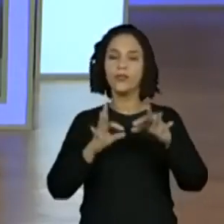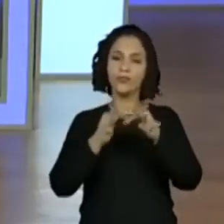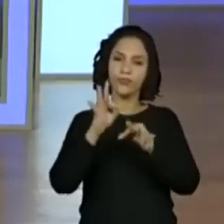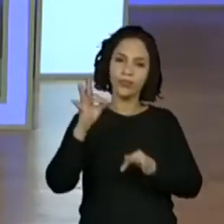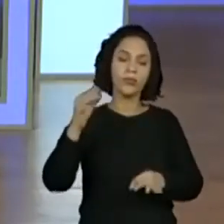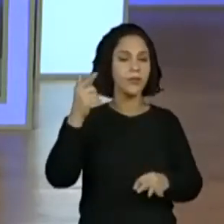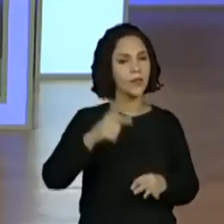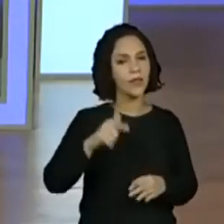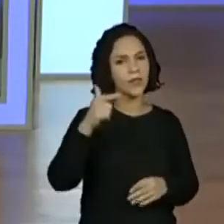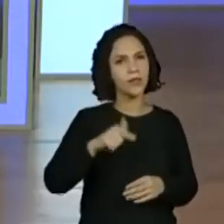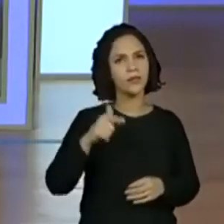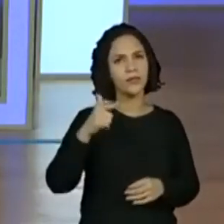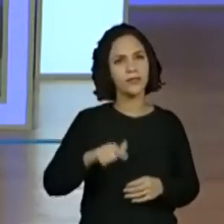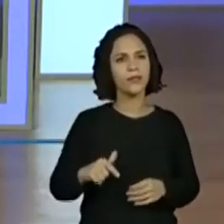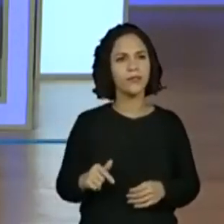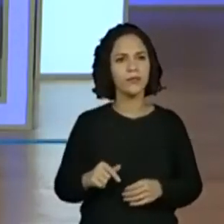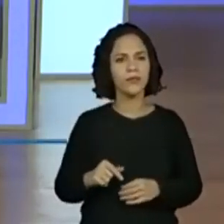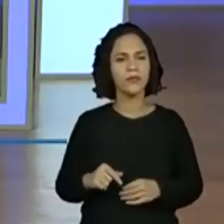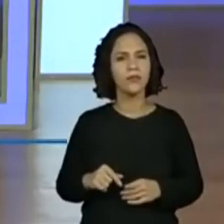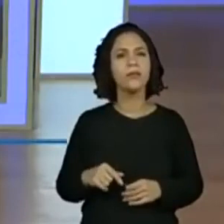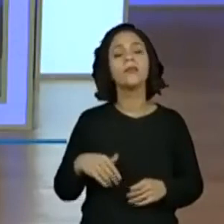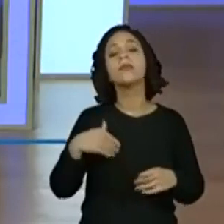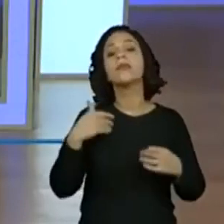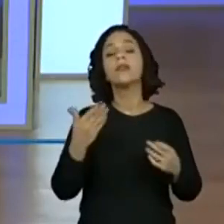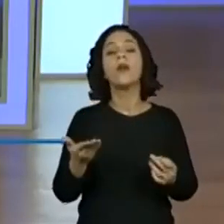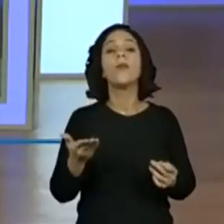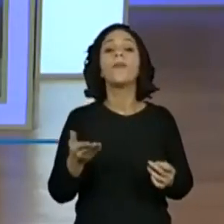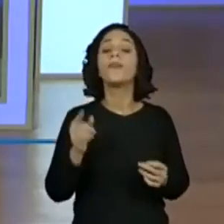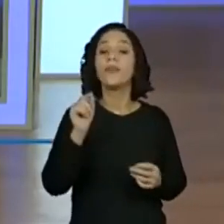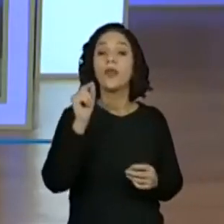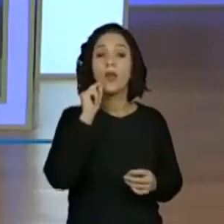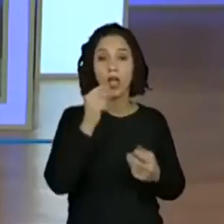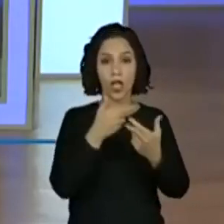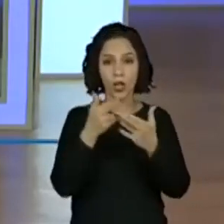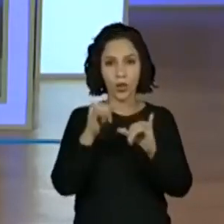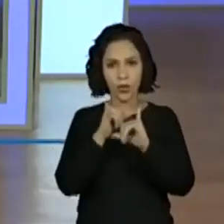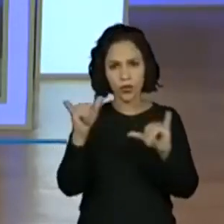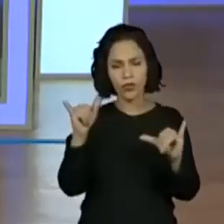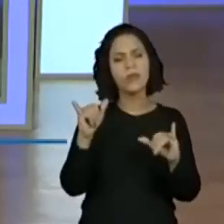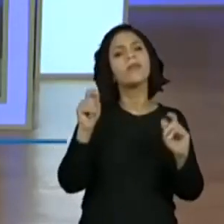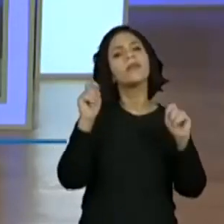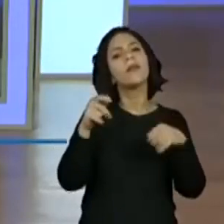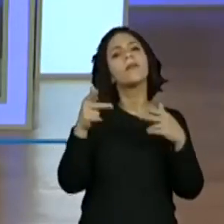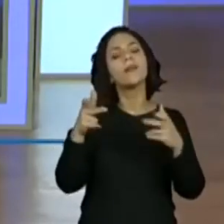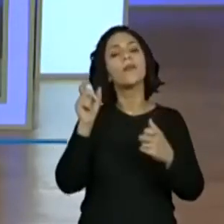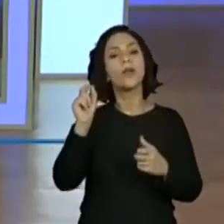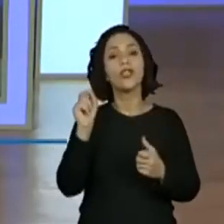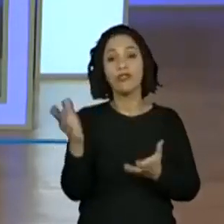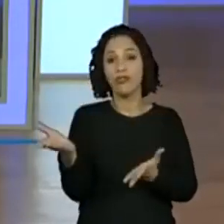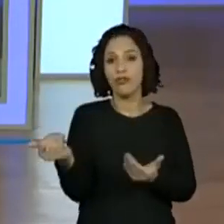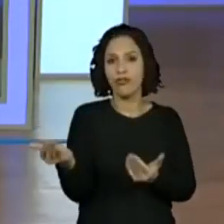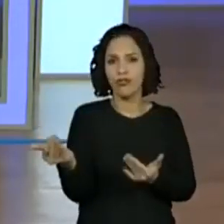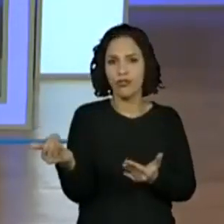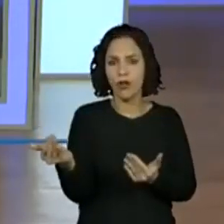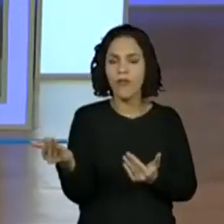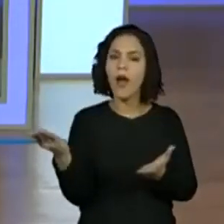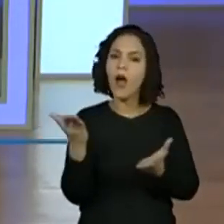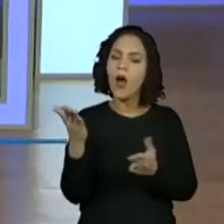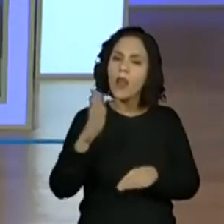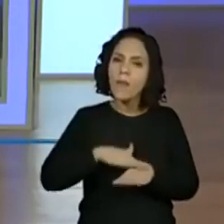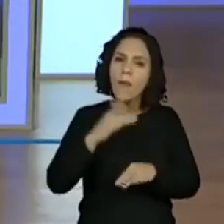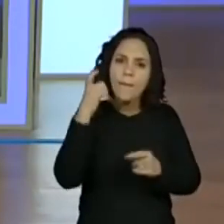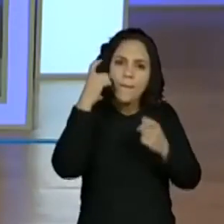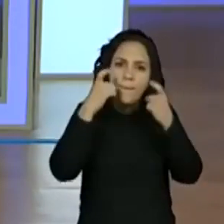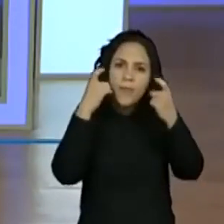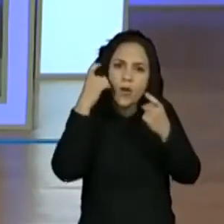conversa mais um pouquinho com eles isso. Em relação a isso. Então, mas essa notícia, fica claro que os jovens aumentou, né? Eles fizeram